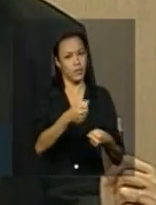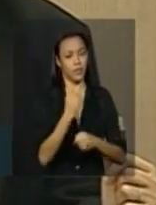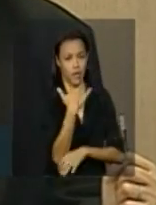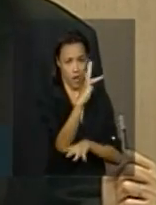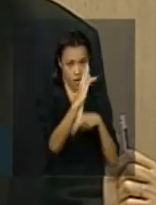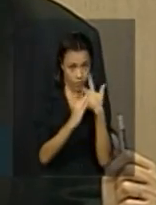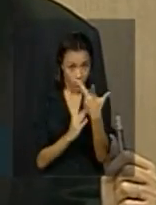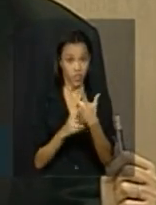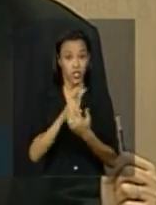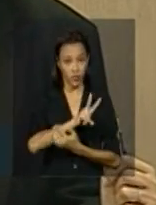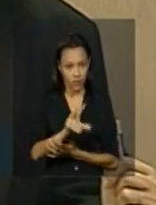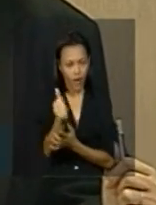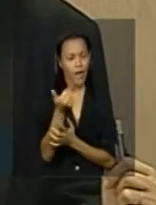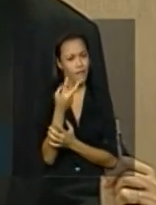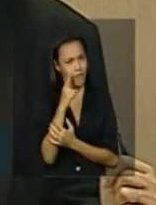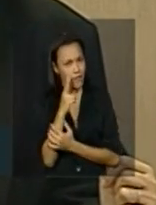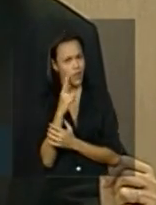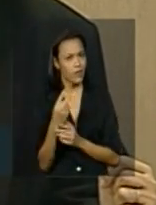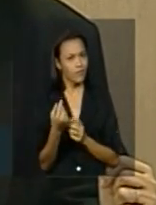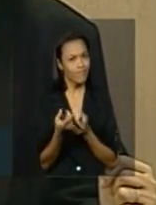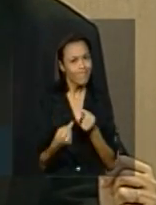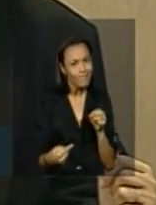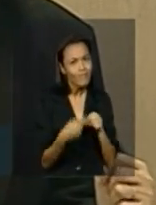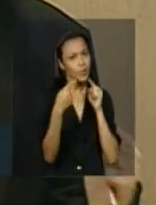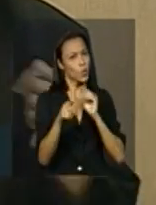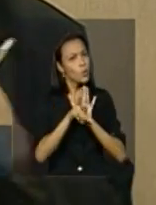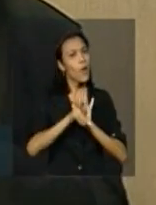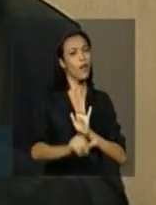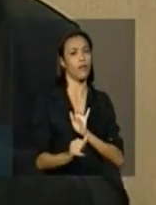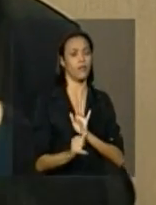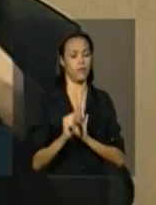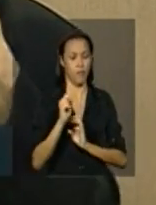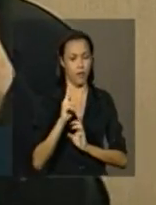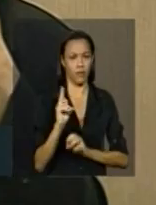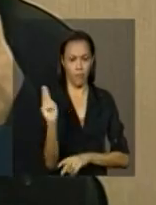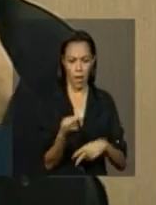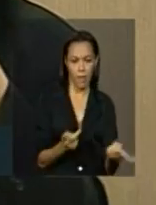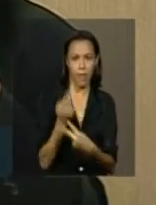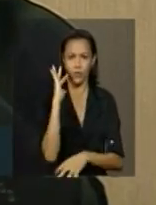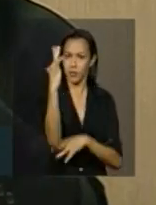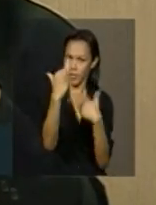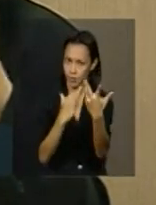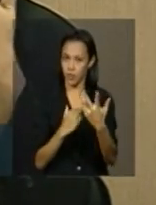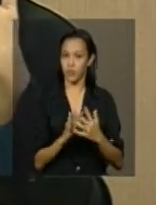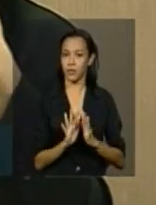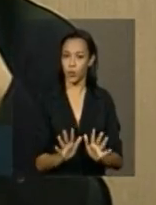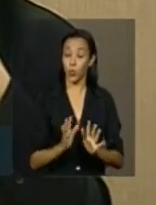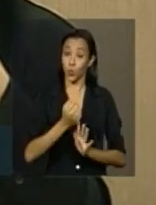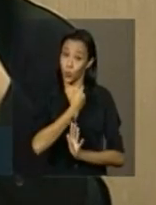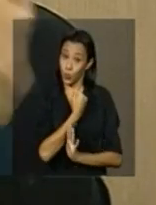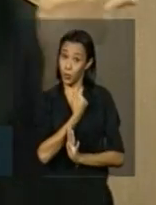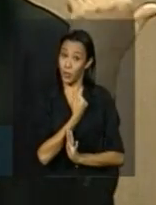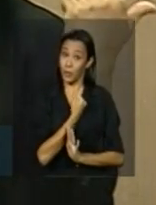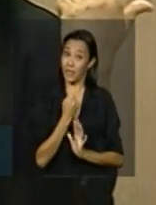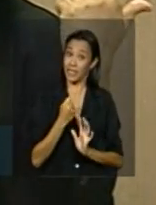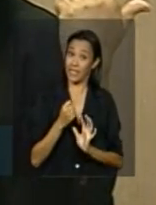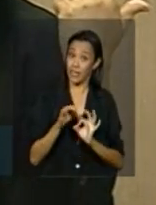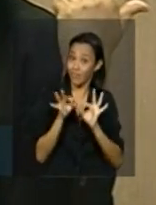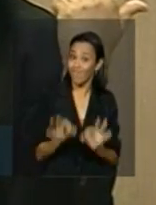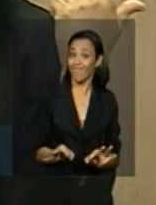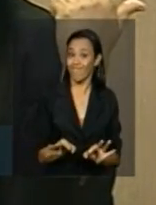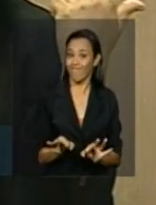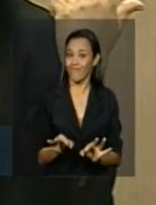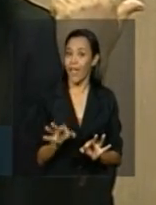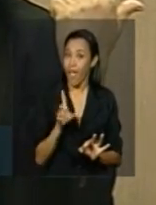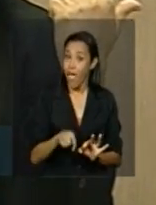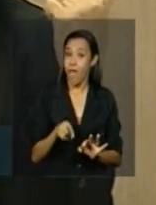nós vamos fazer a regularização e fazer a recuperação tá agora eh Quanto Desse número é ilegal é isso que é o trabalho que a gente faz